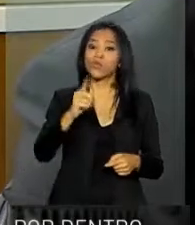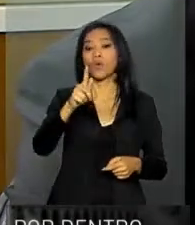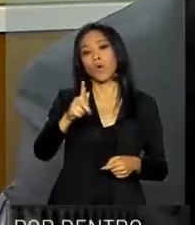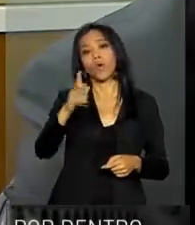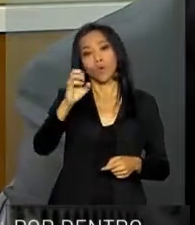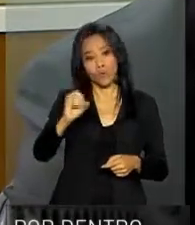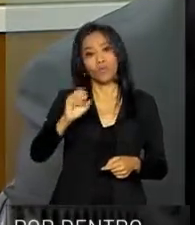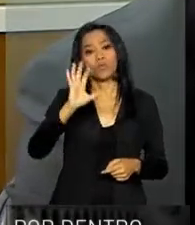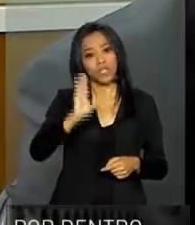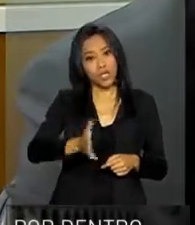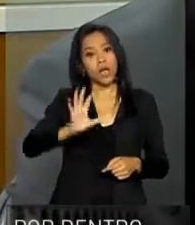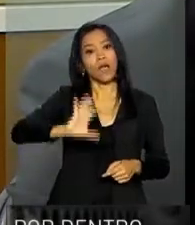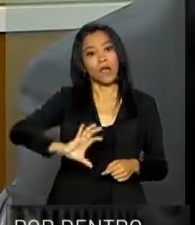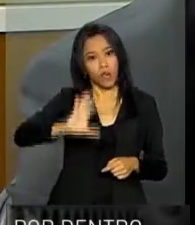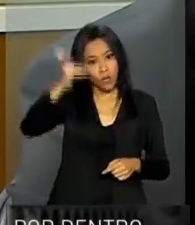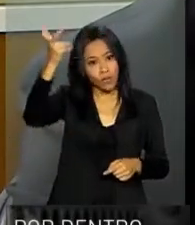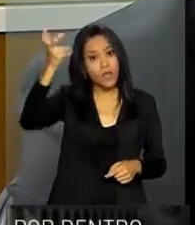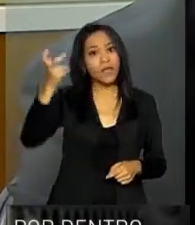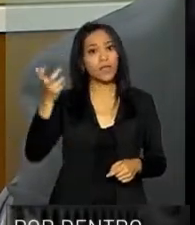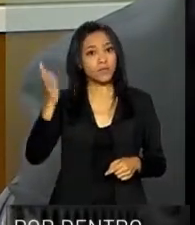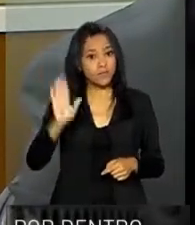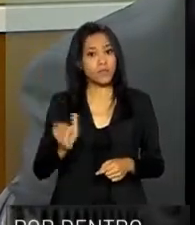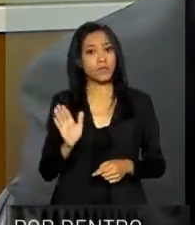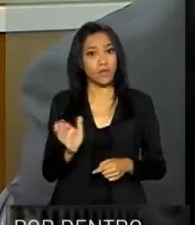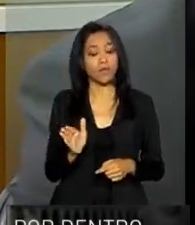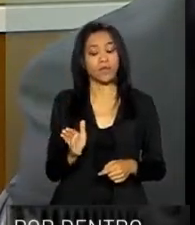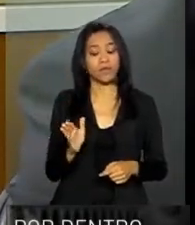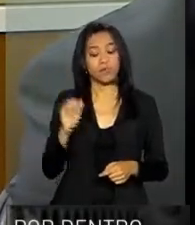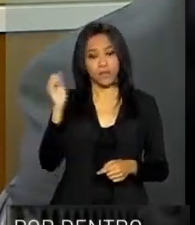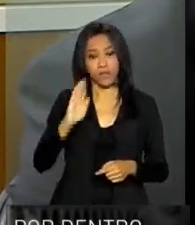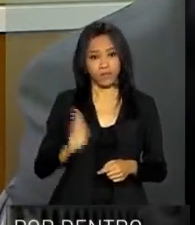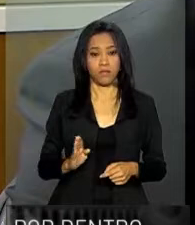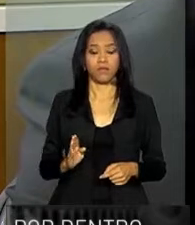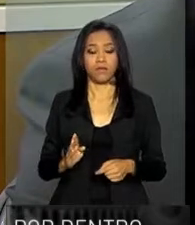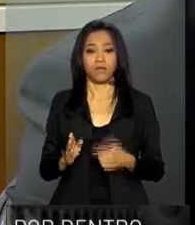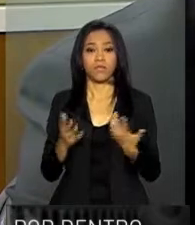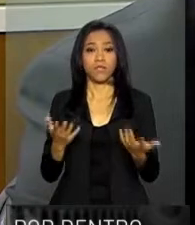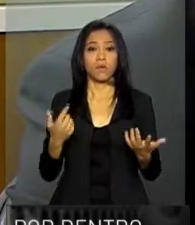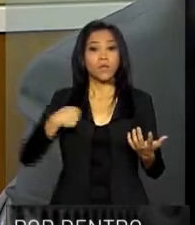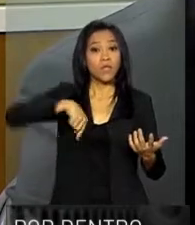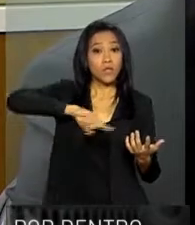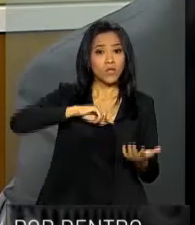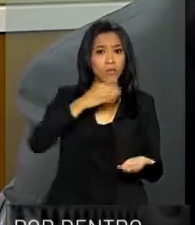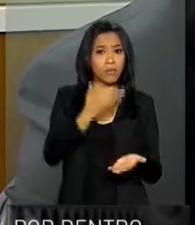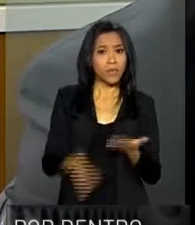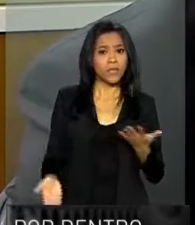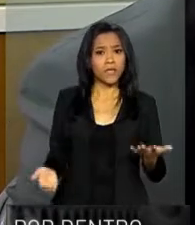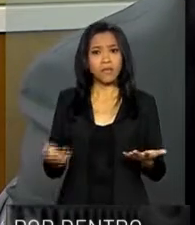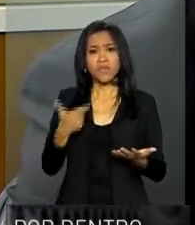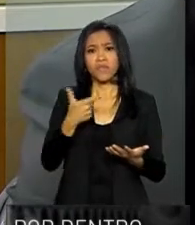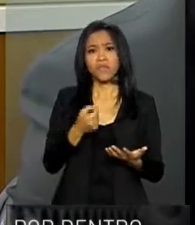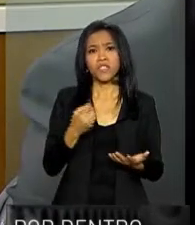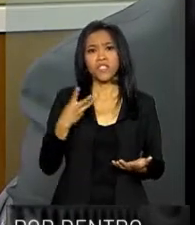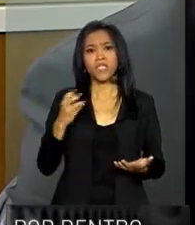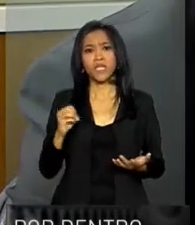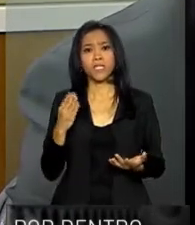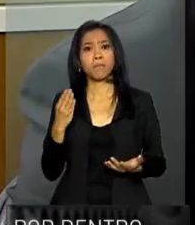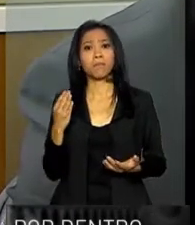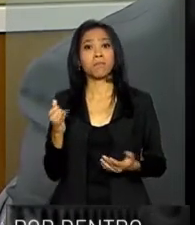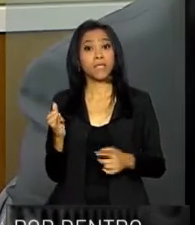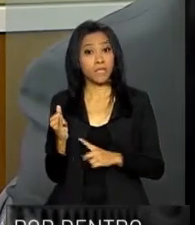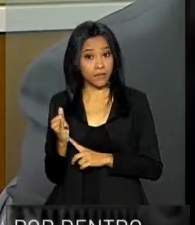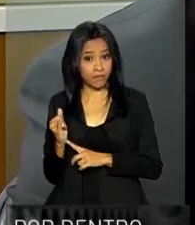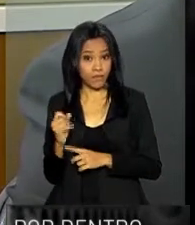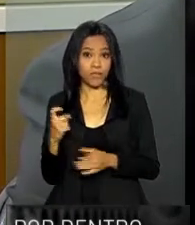até de forma é formalizada é de várias formas e nós estamos perdendo hoje 20 e 30 bilhões em impostos